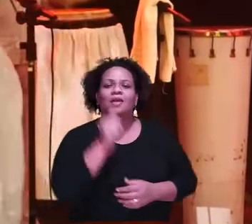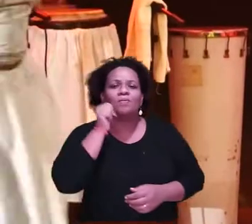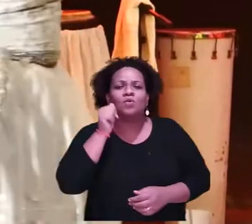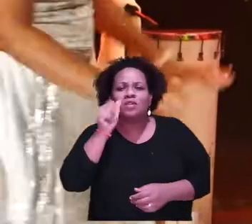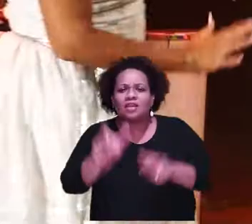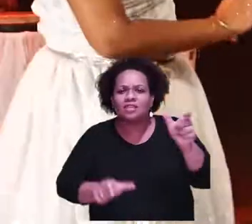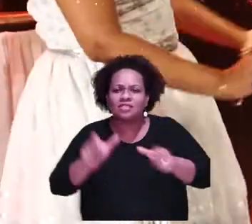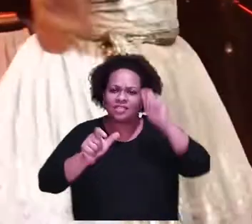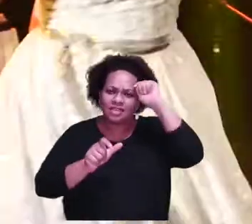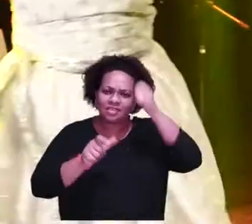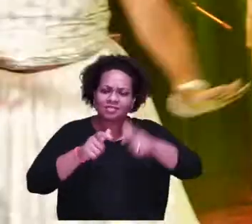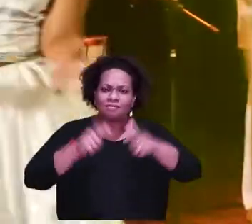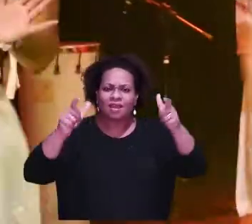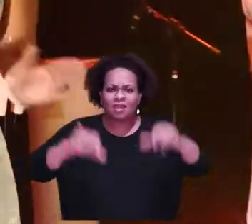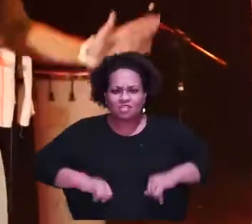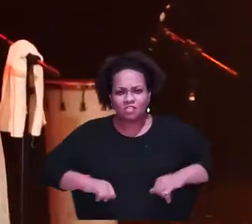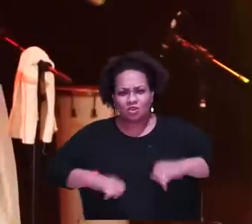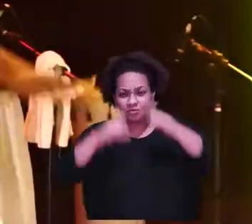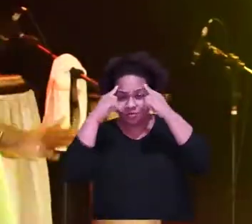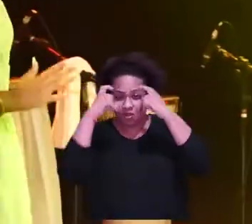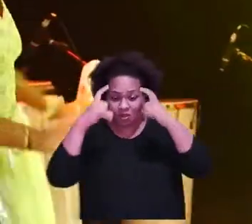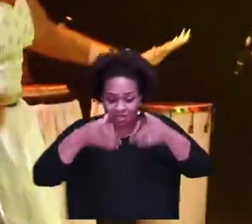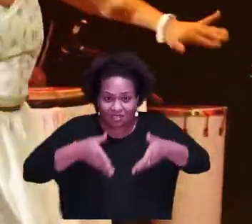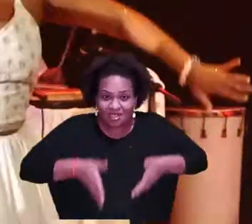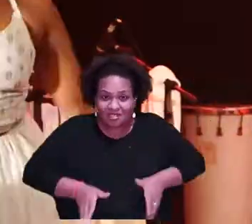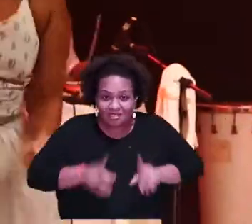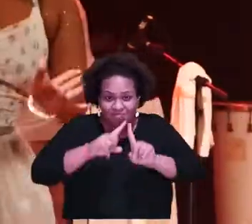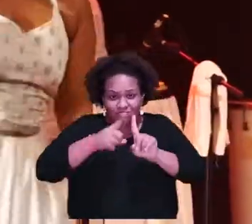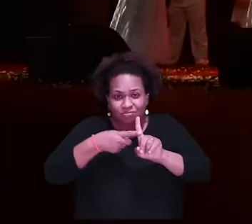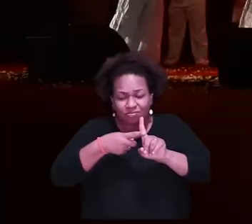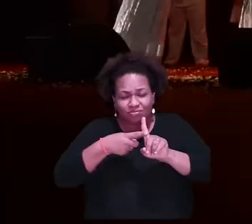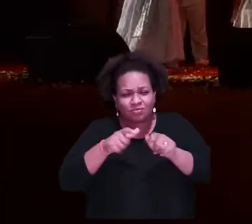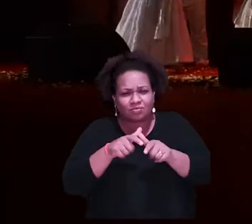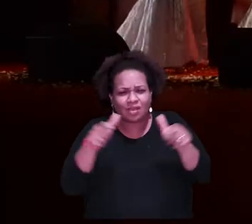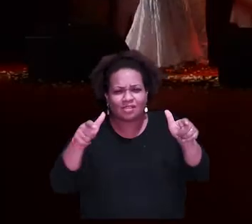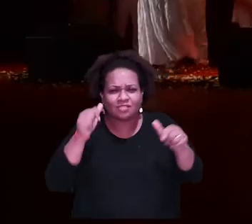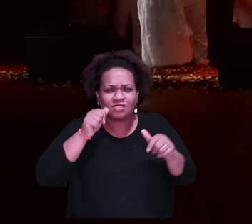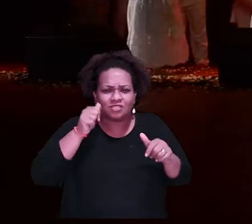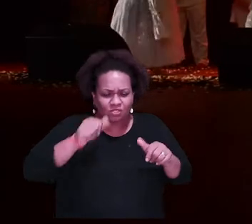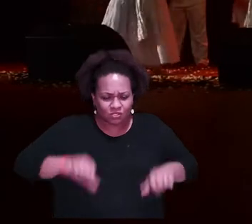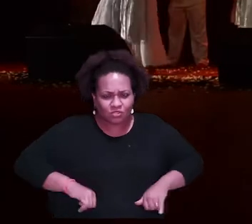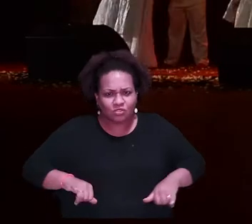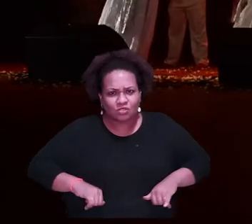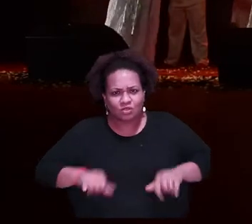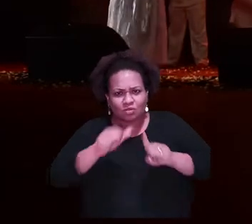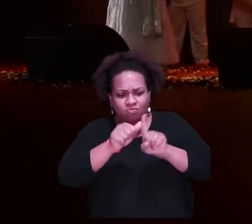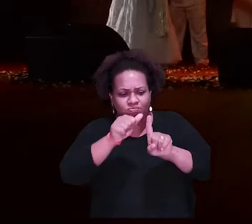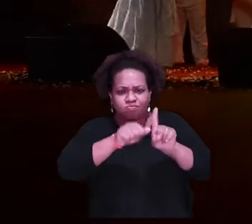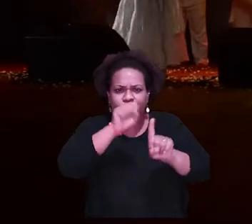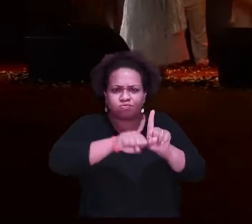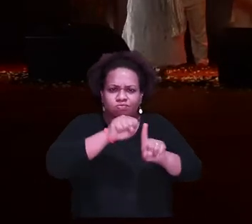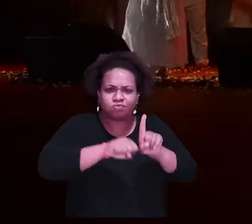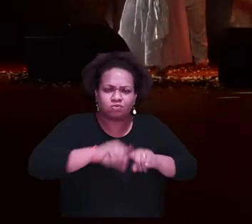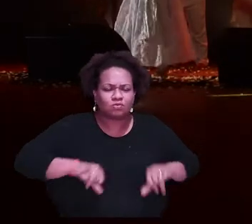as mulheres negras estão que faz sua boca violência obstétrica é quem mais sofre que foi benefício